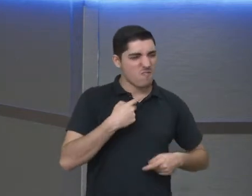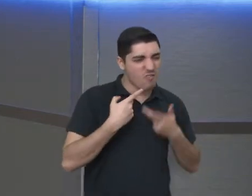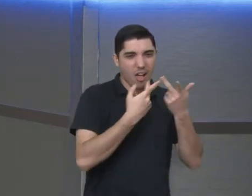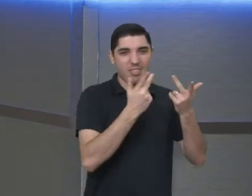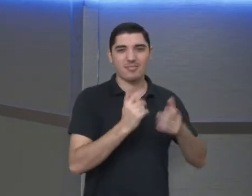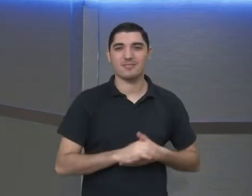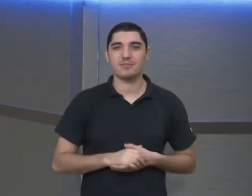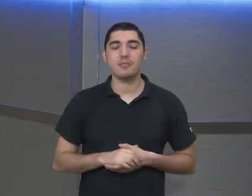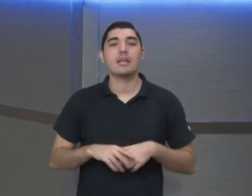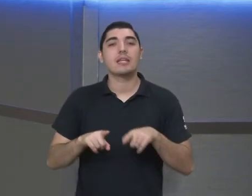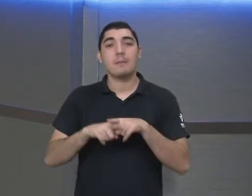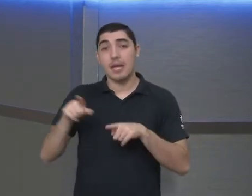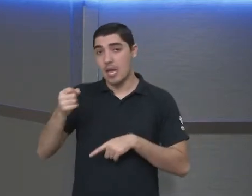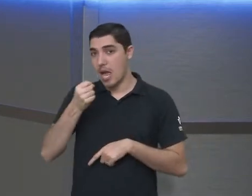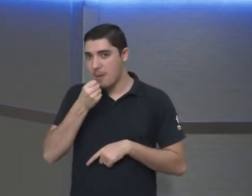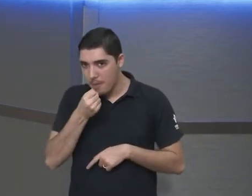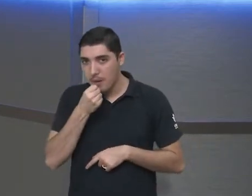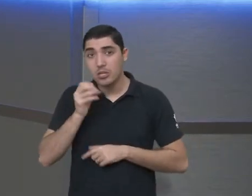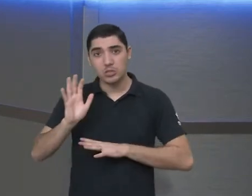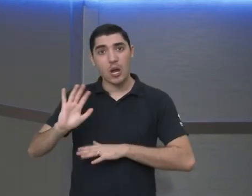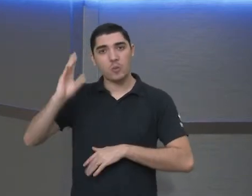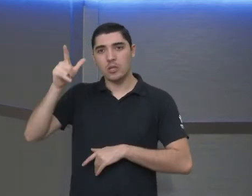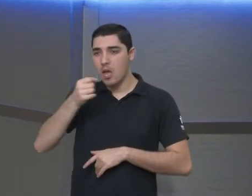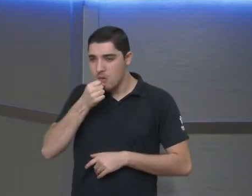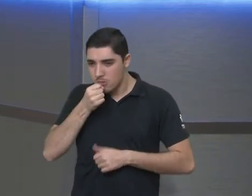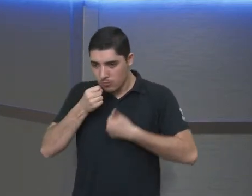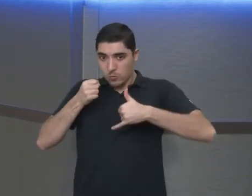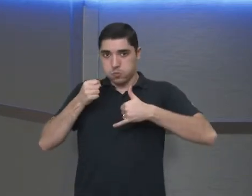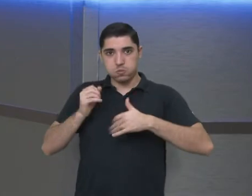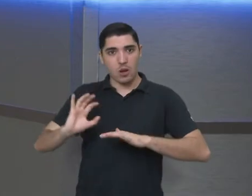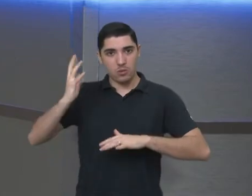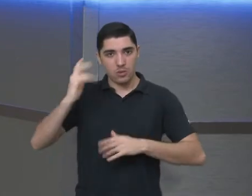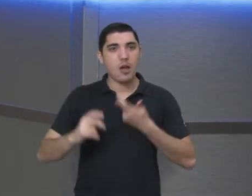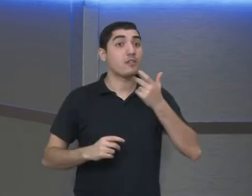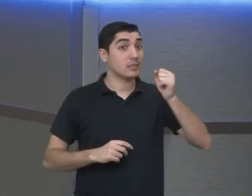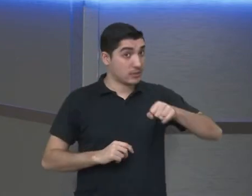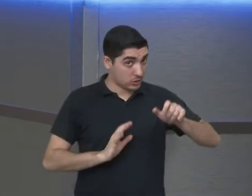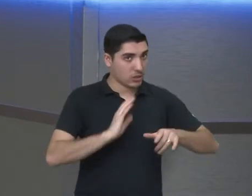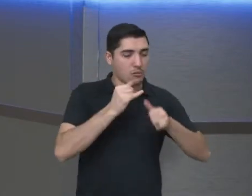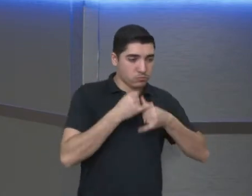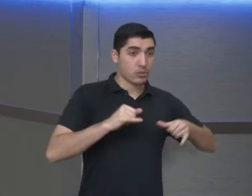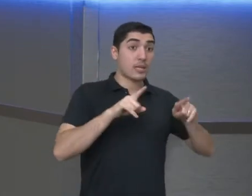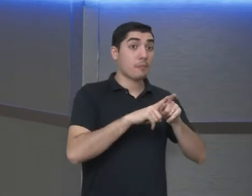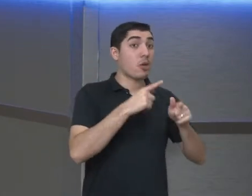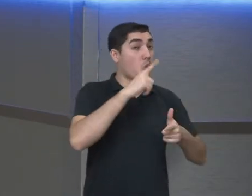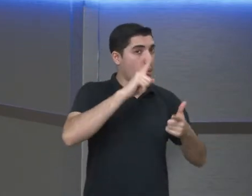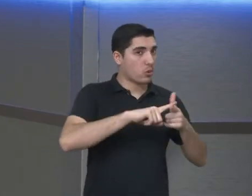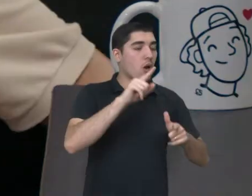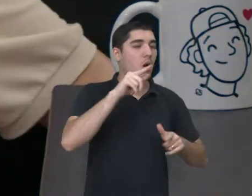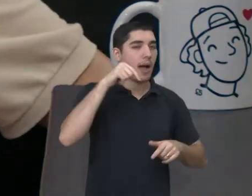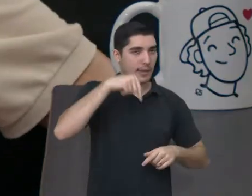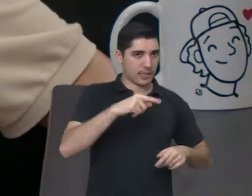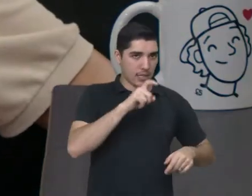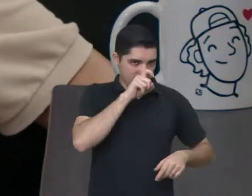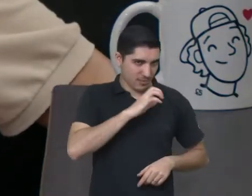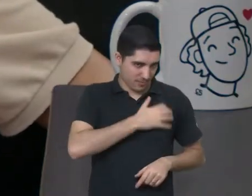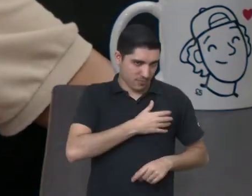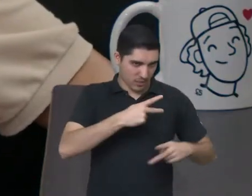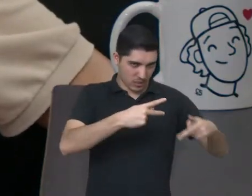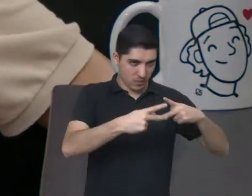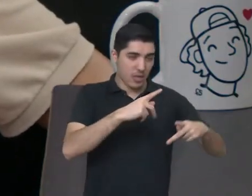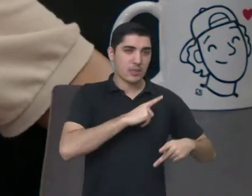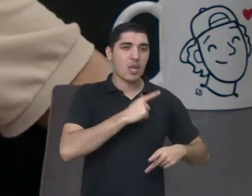campeão, Casa Grande. Abraçar o Daniel Gonçalves, uruguaio, né? O Corinthians foi campeão paulista. Aí